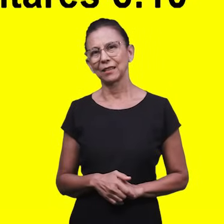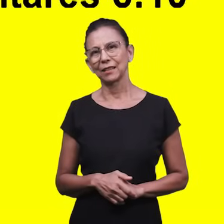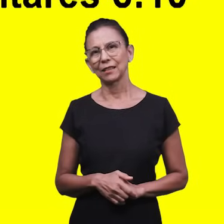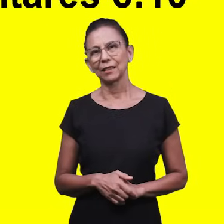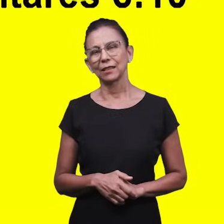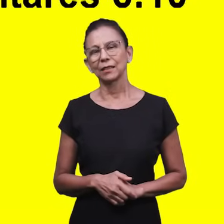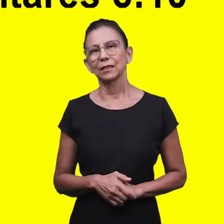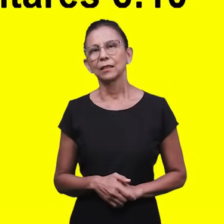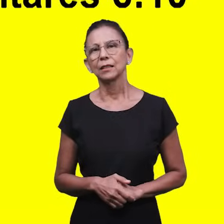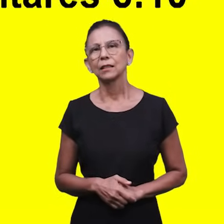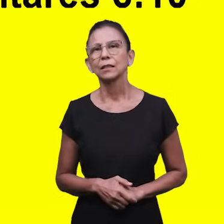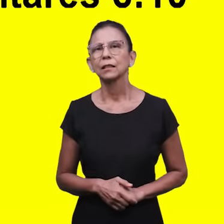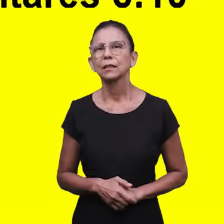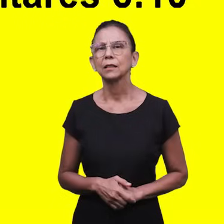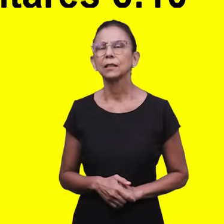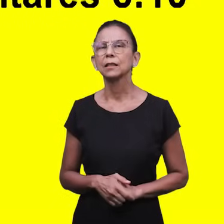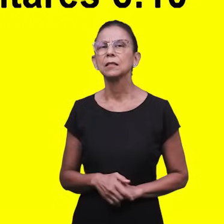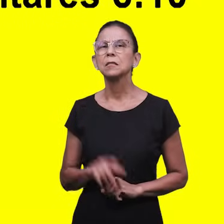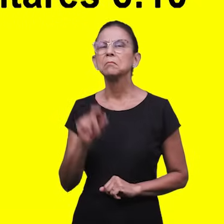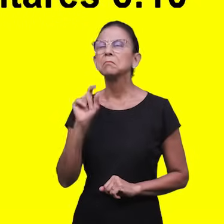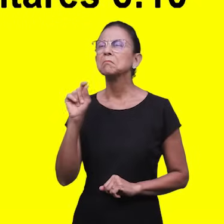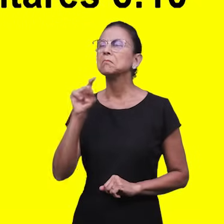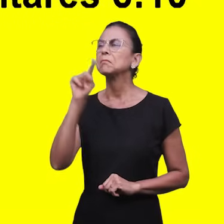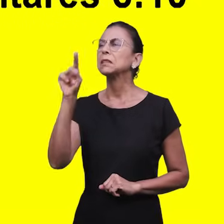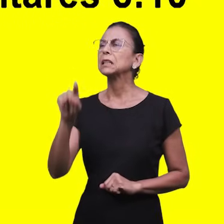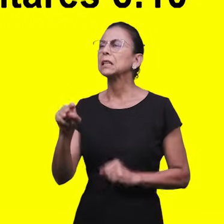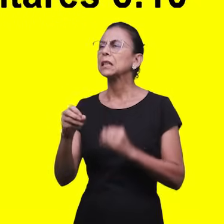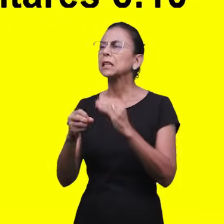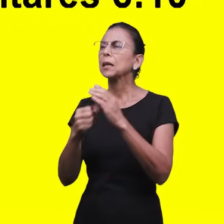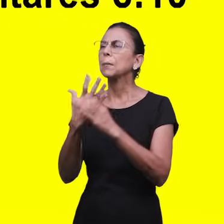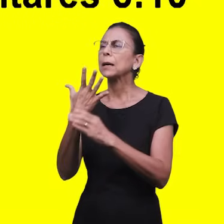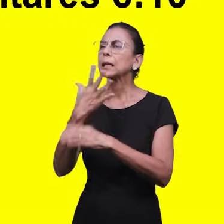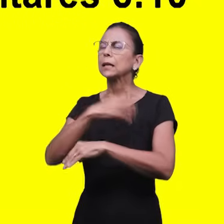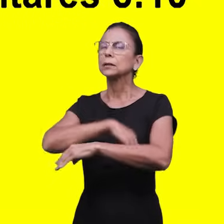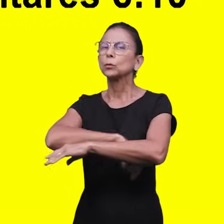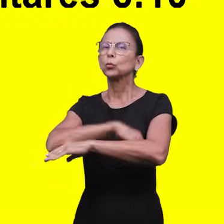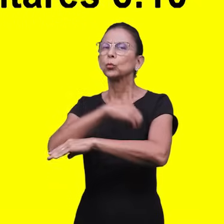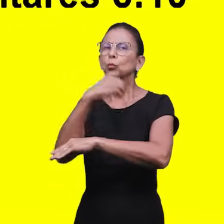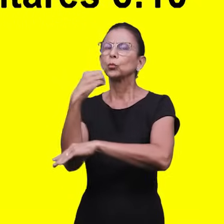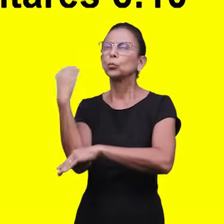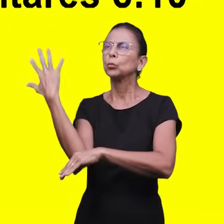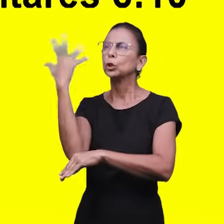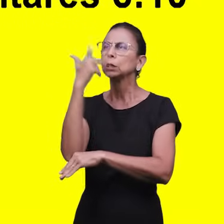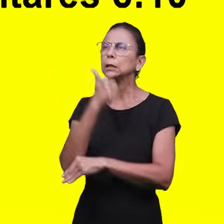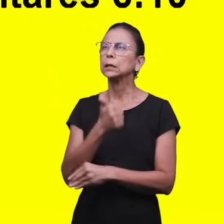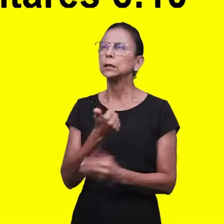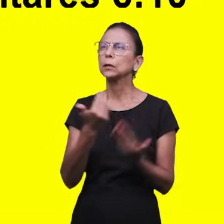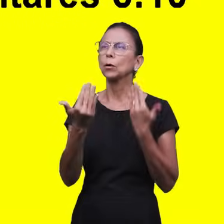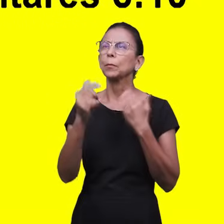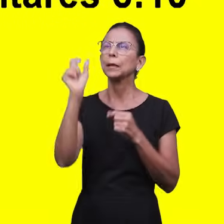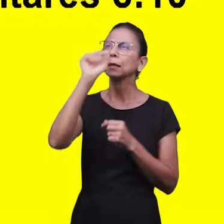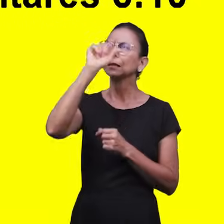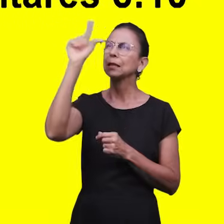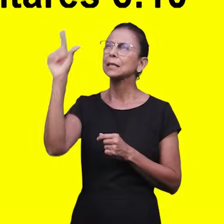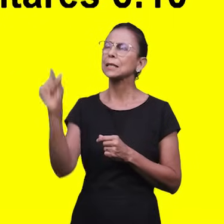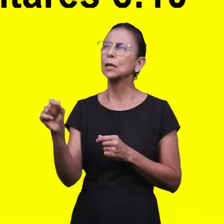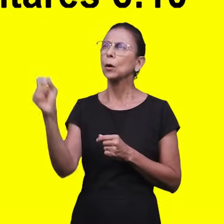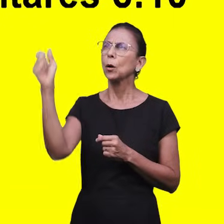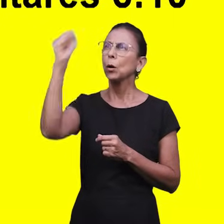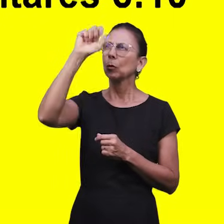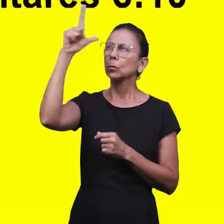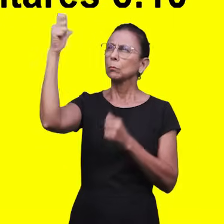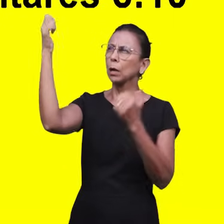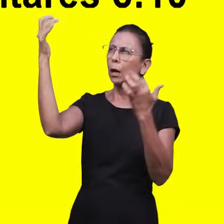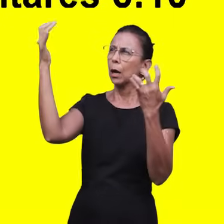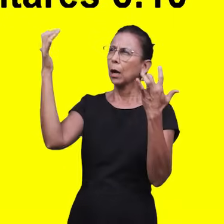Quem é esta que aparece como a alva do dia, formosa como a lua, brilhante como o sol,